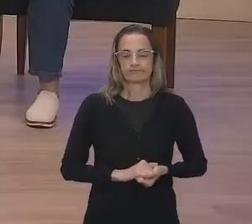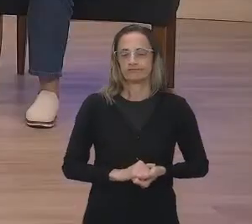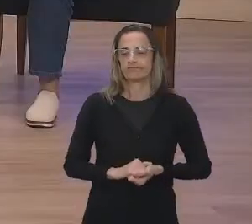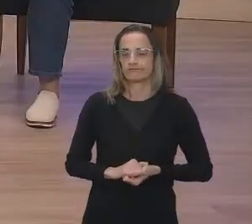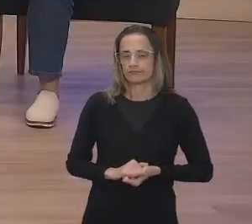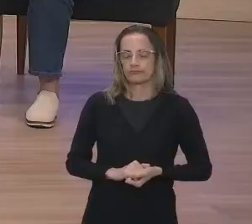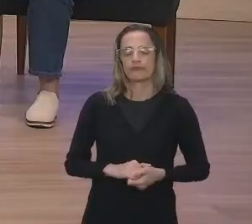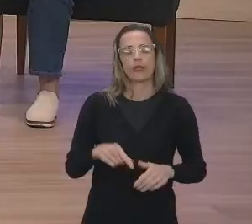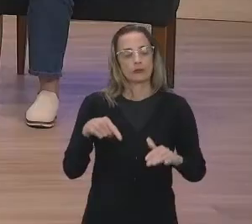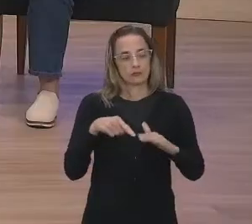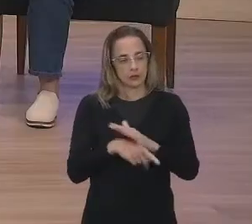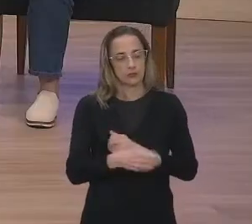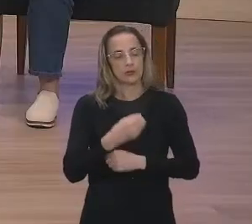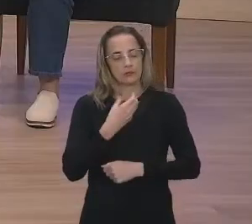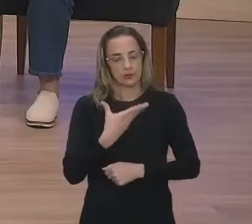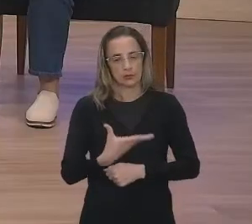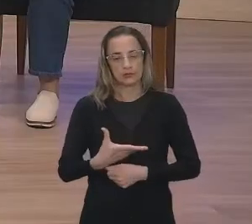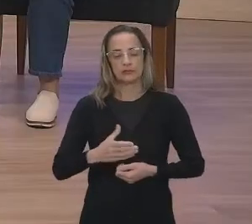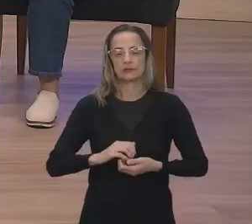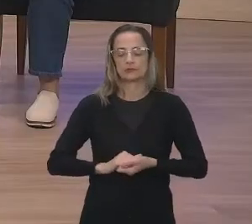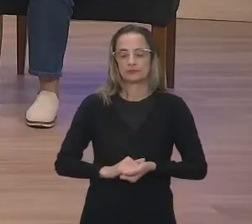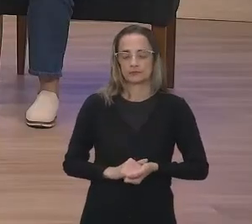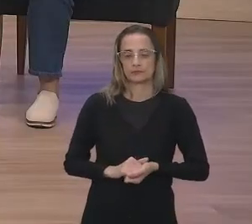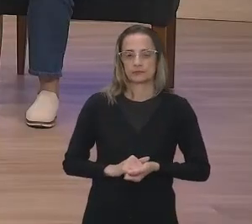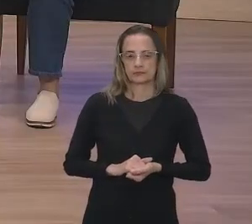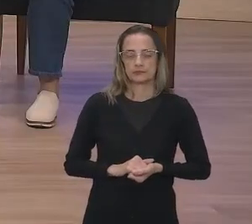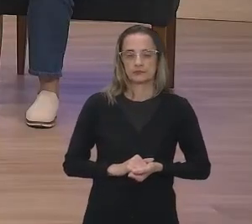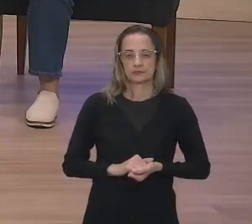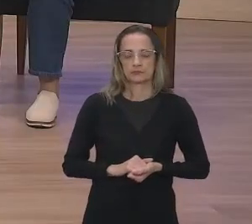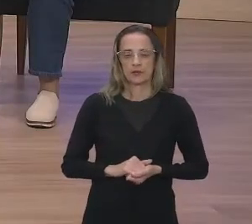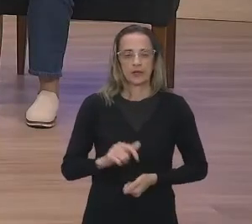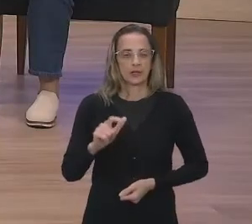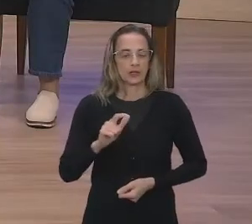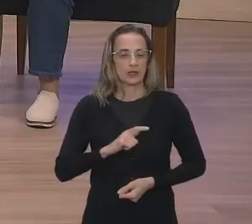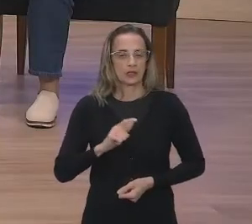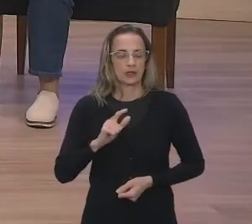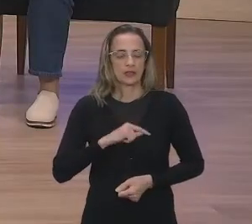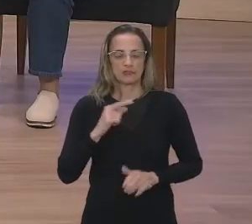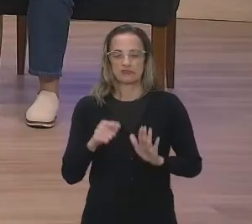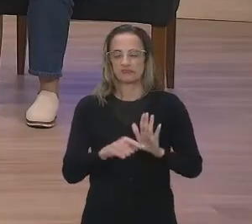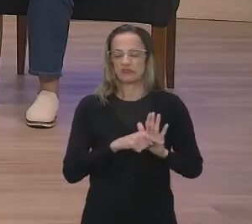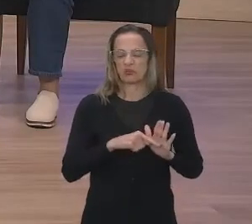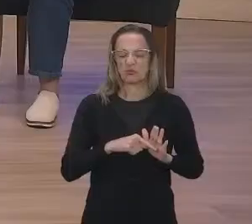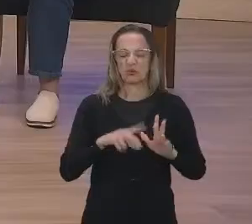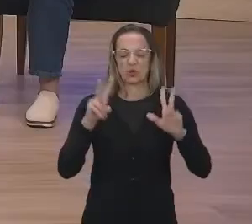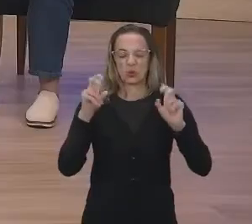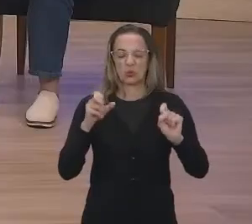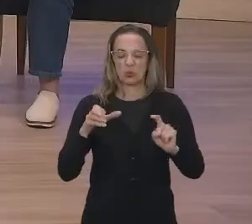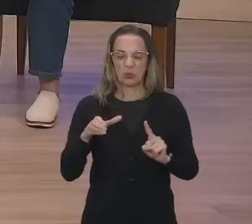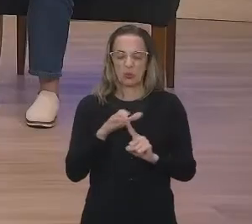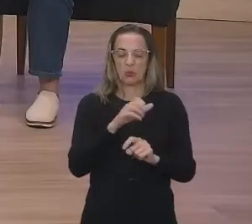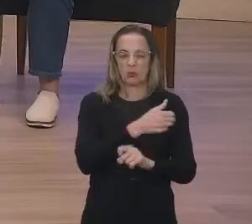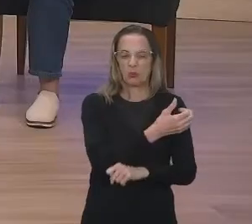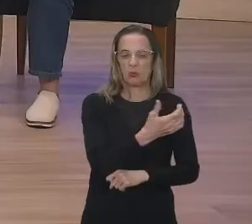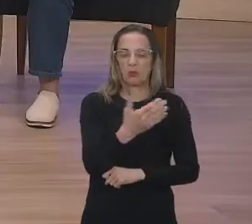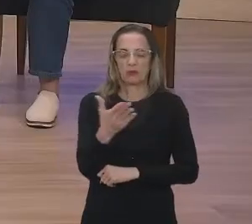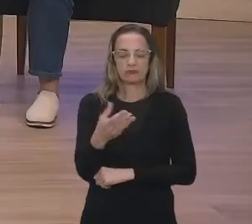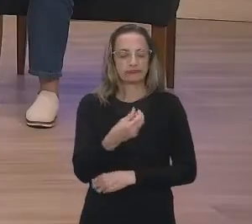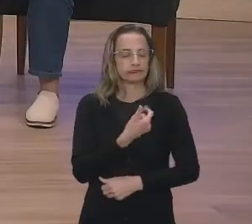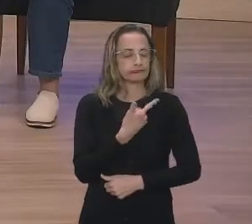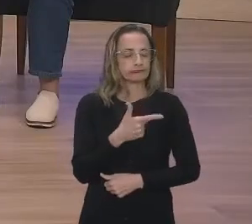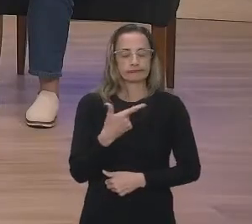É um bom questionamento. A gente ter o negacionismo sobre os impactos ambientais não tem como mais, a gente